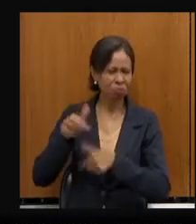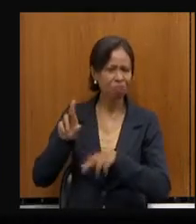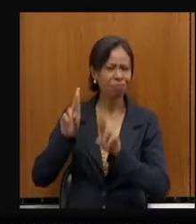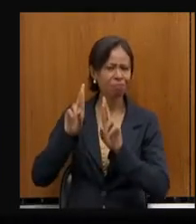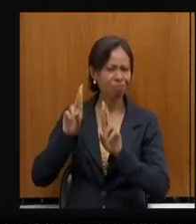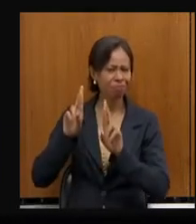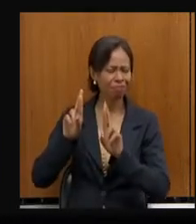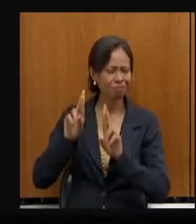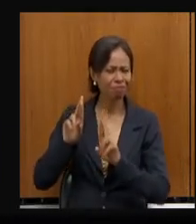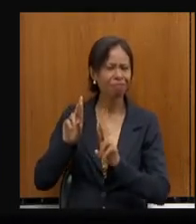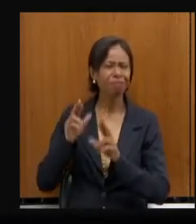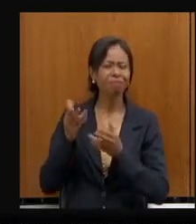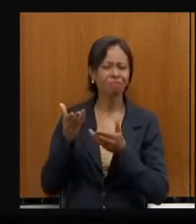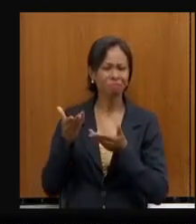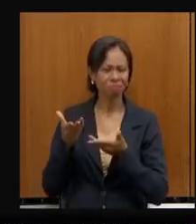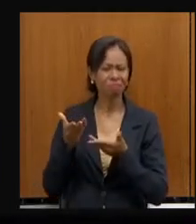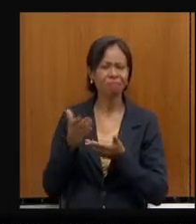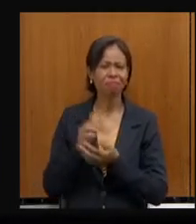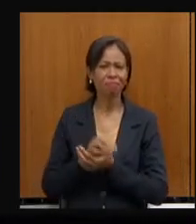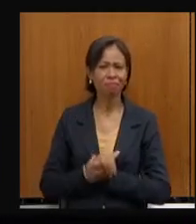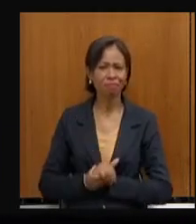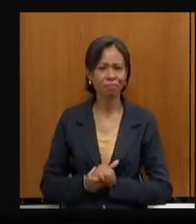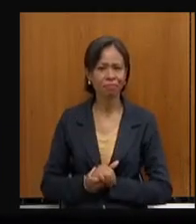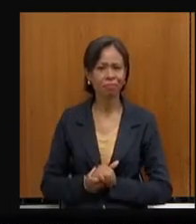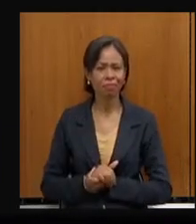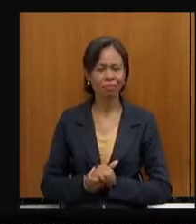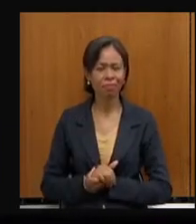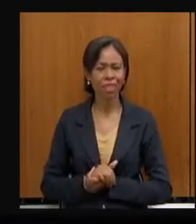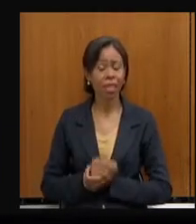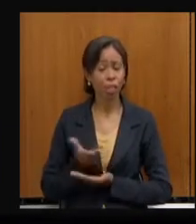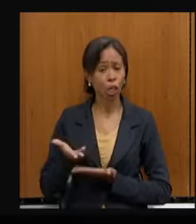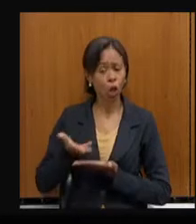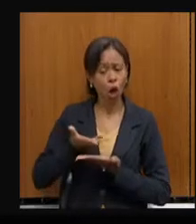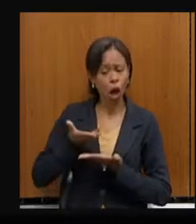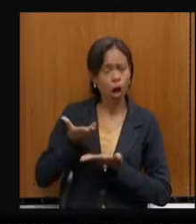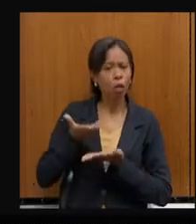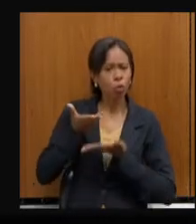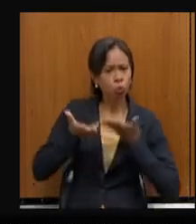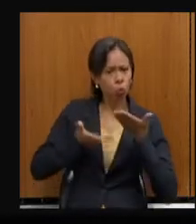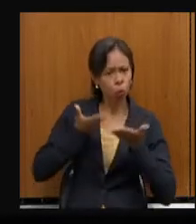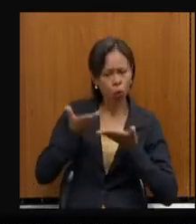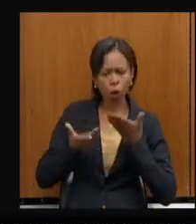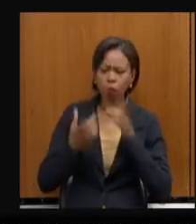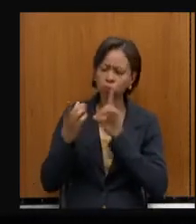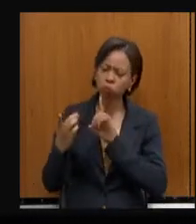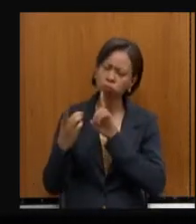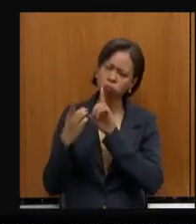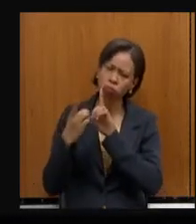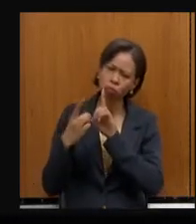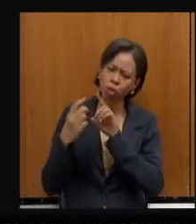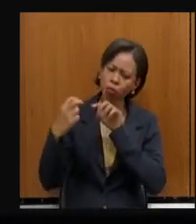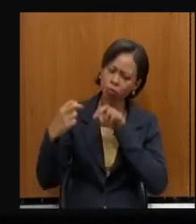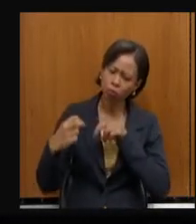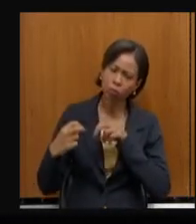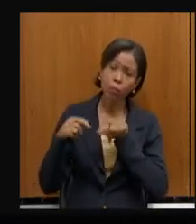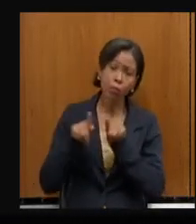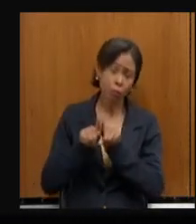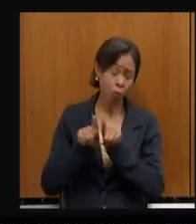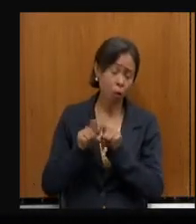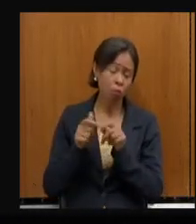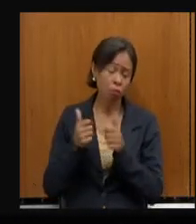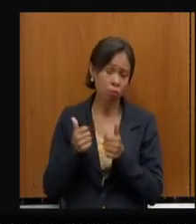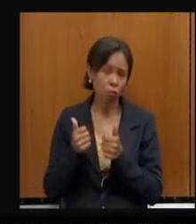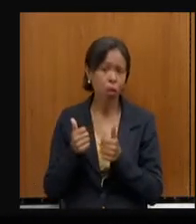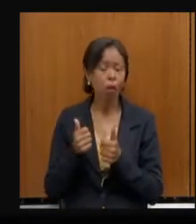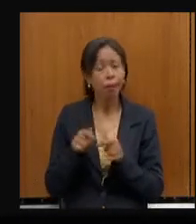trabalho tá forma como ela nos nos atente também que da forma mesmo sem